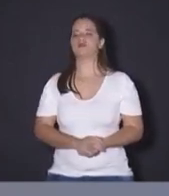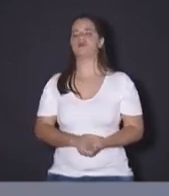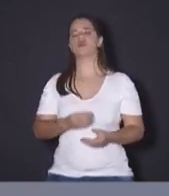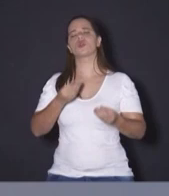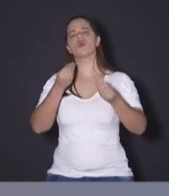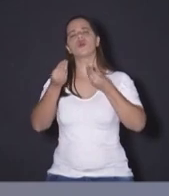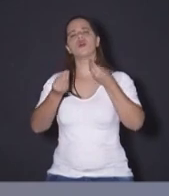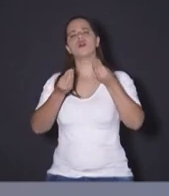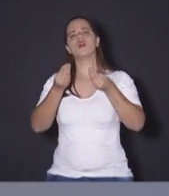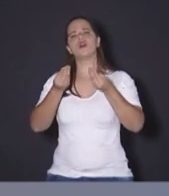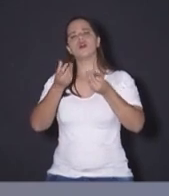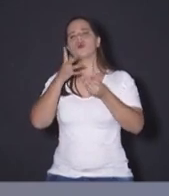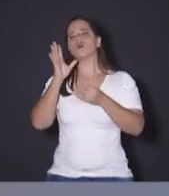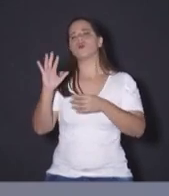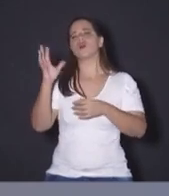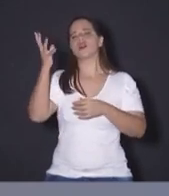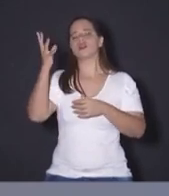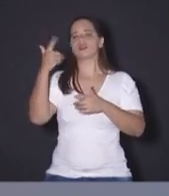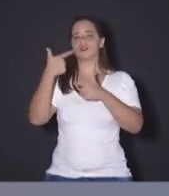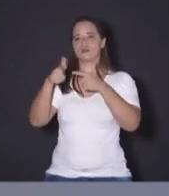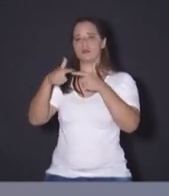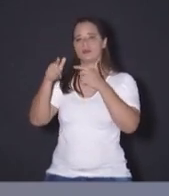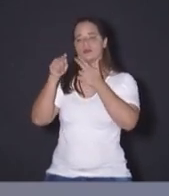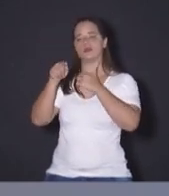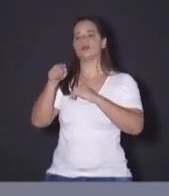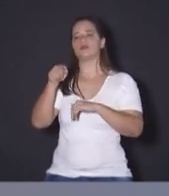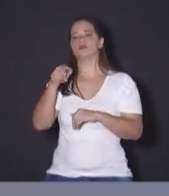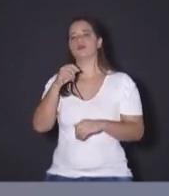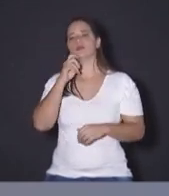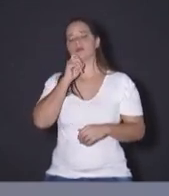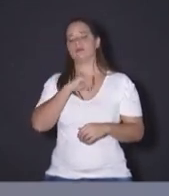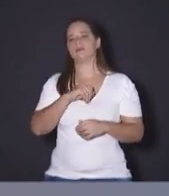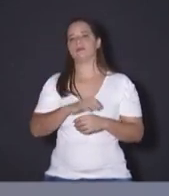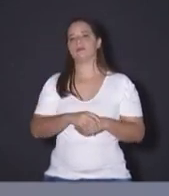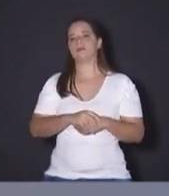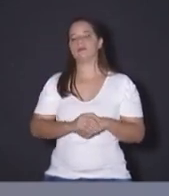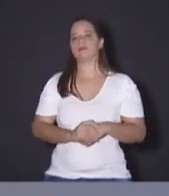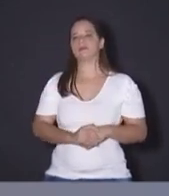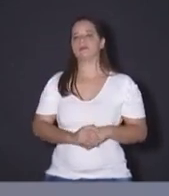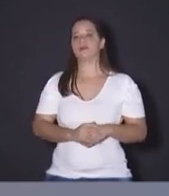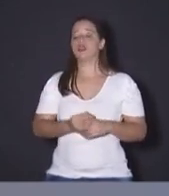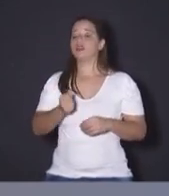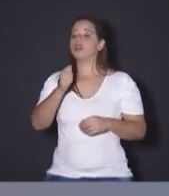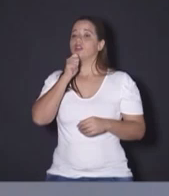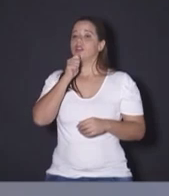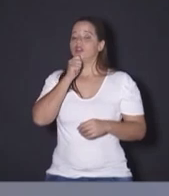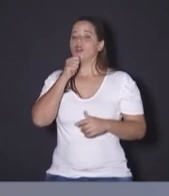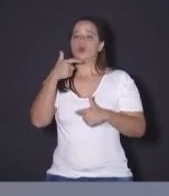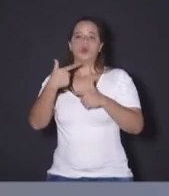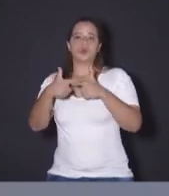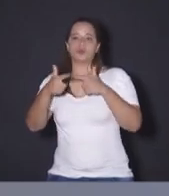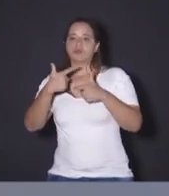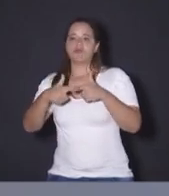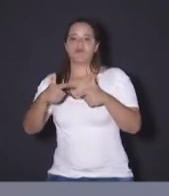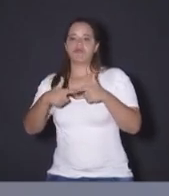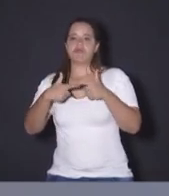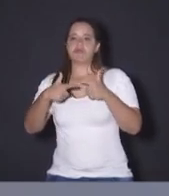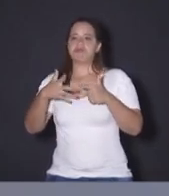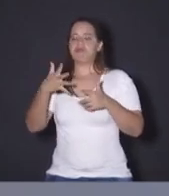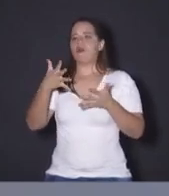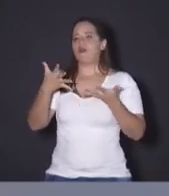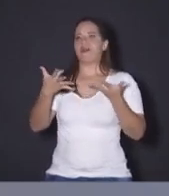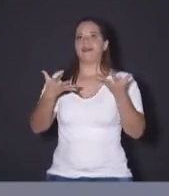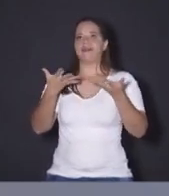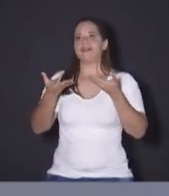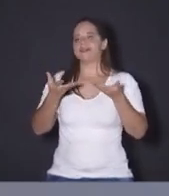é que a gente resolve esse problema nem todos os problemas é resolver é